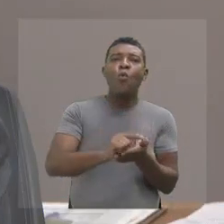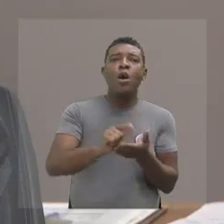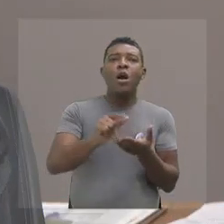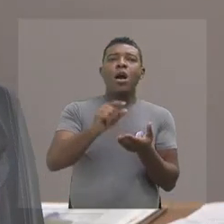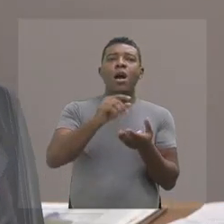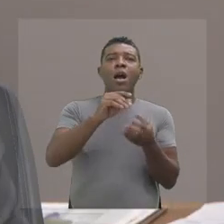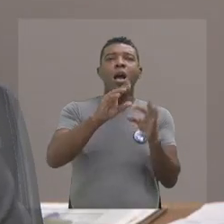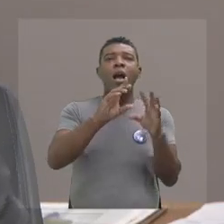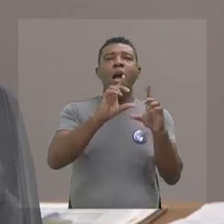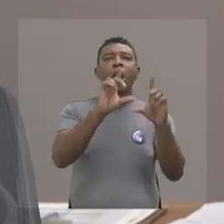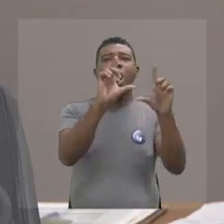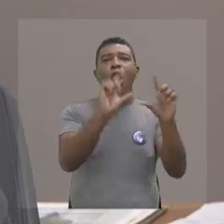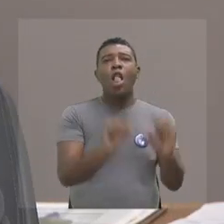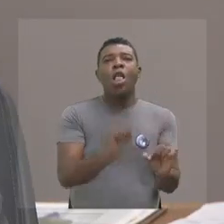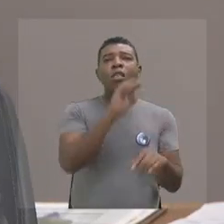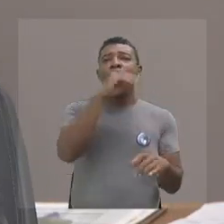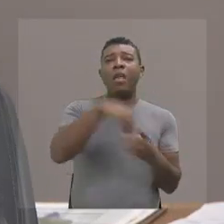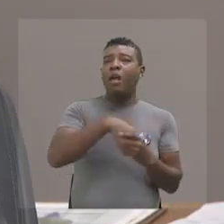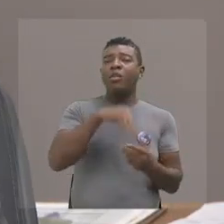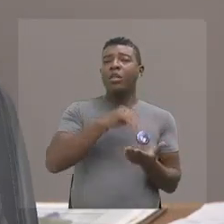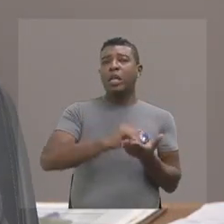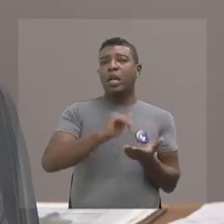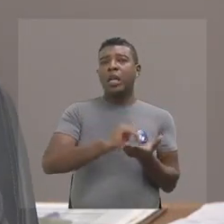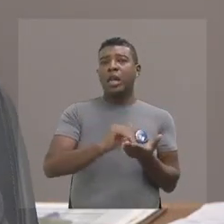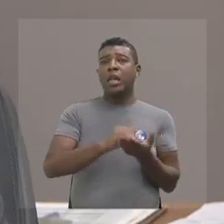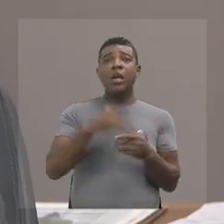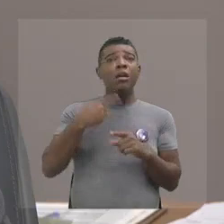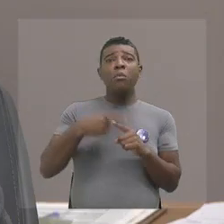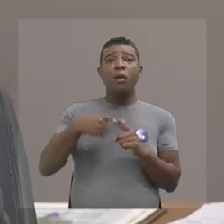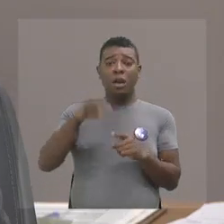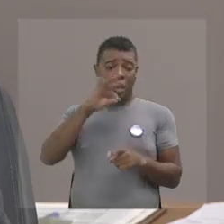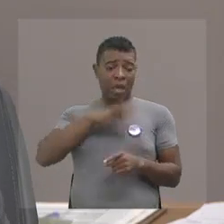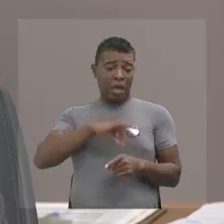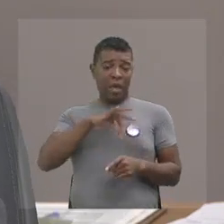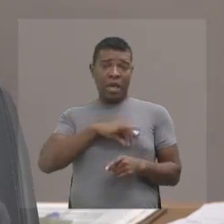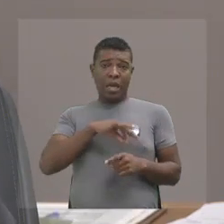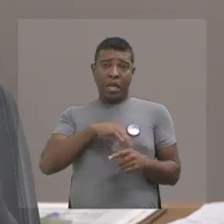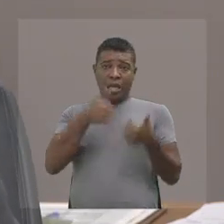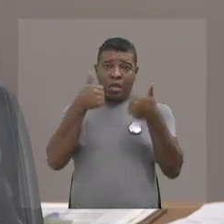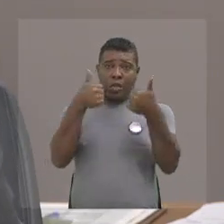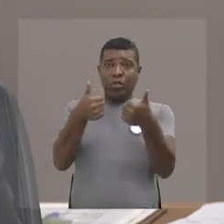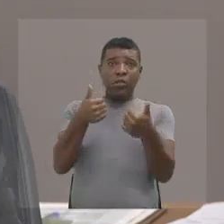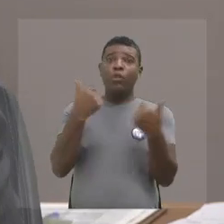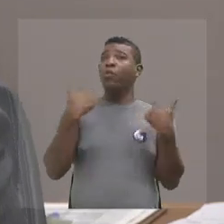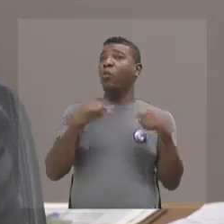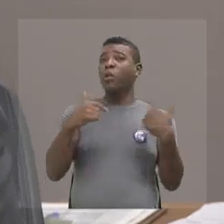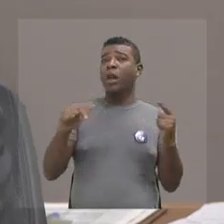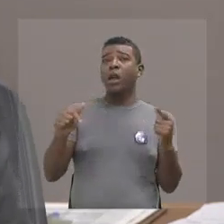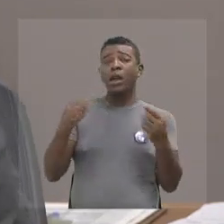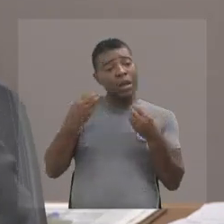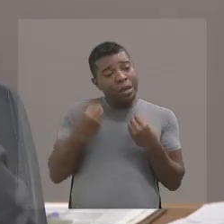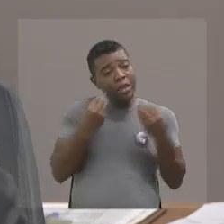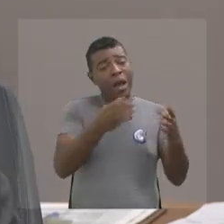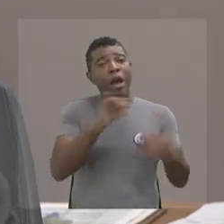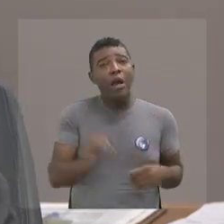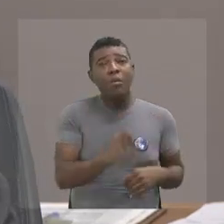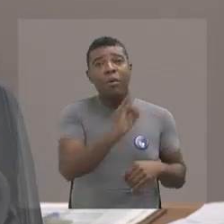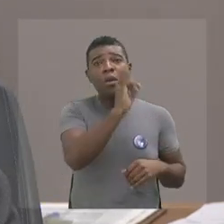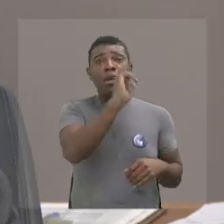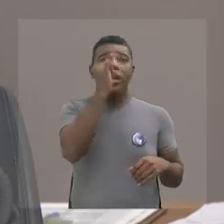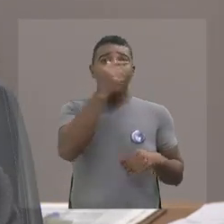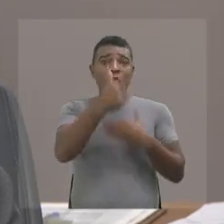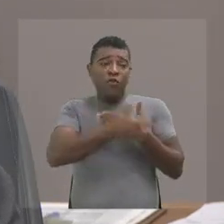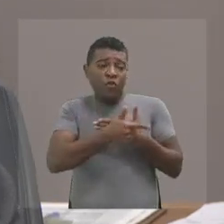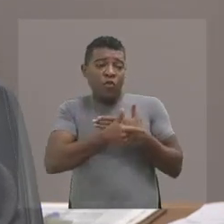porque nós temos nós não temos uma remuneração justa a importância da função dos Servidores do meio ambiente